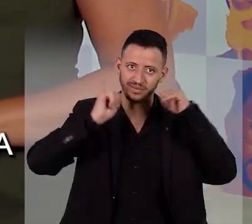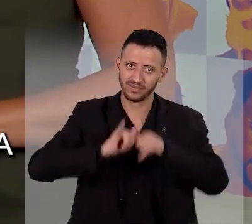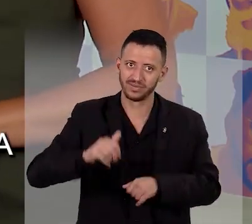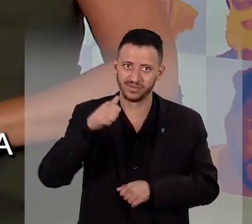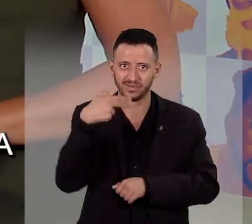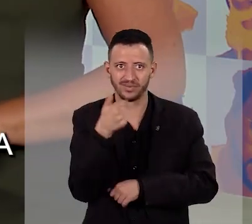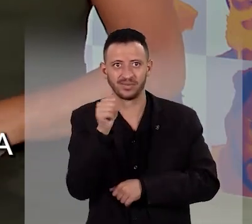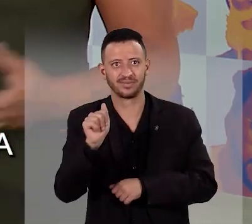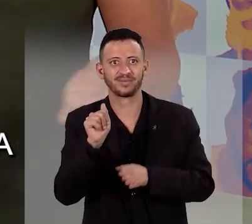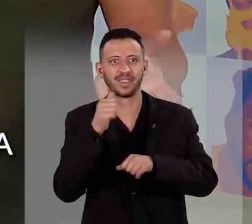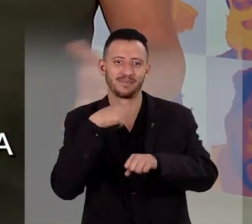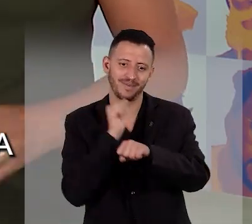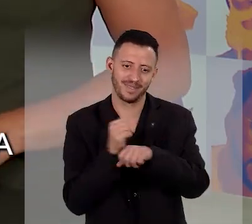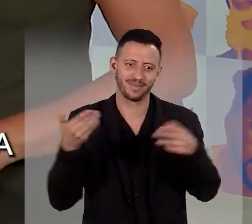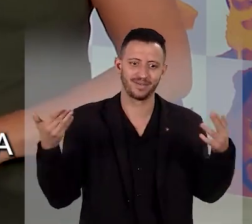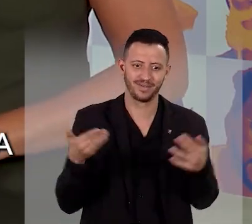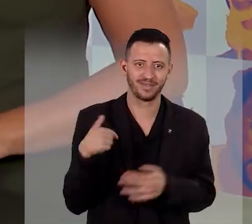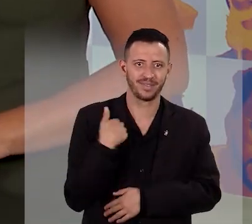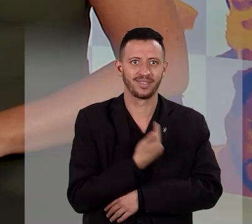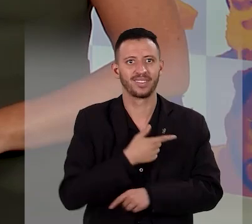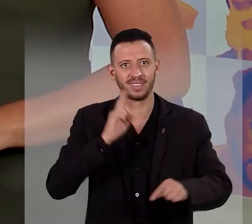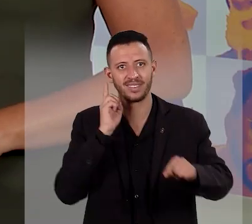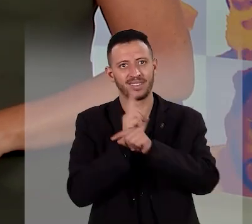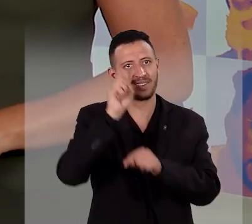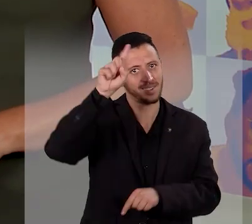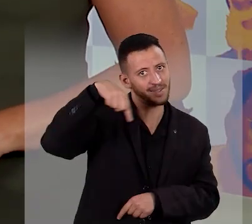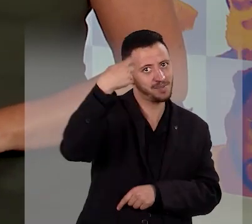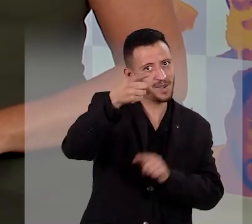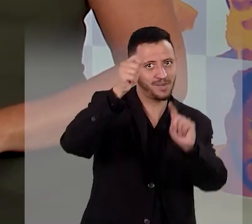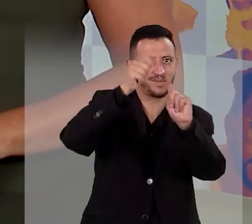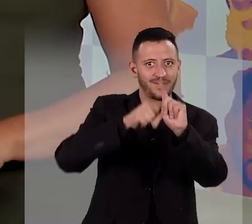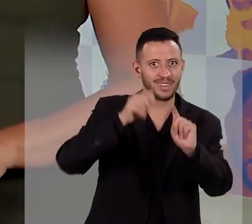desse aviso aqui da Ana Paula, a gente fica por aqui. Nós nos